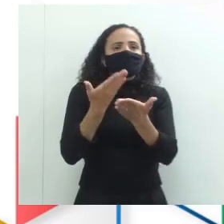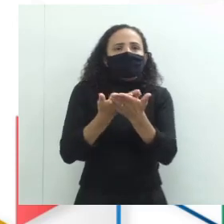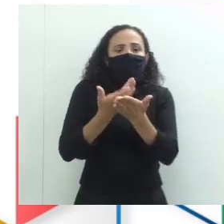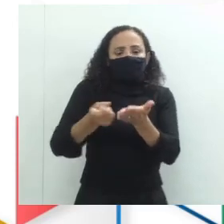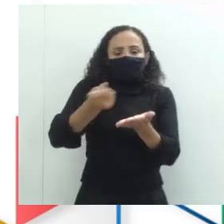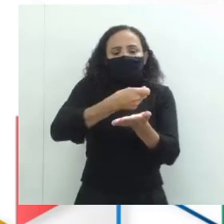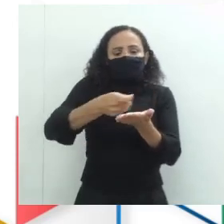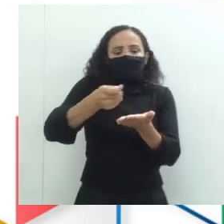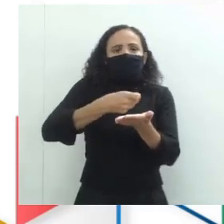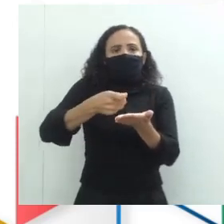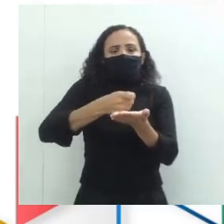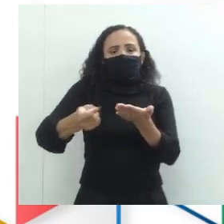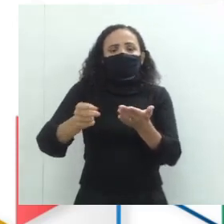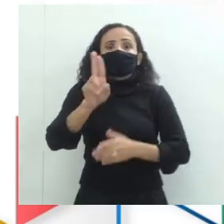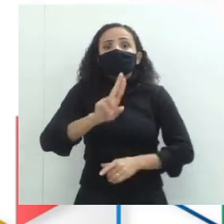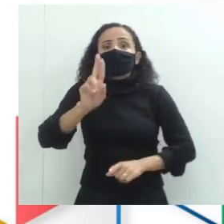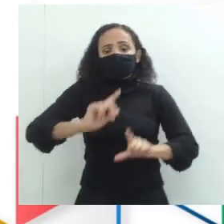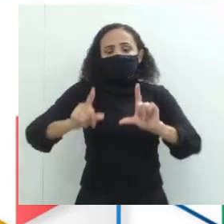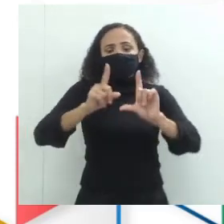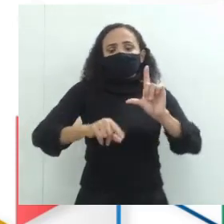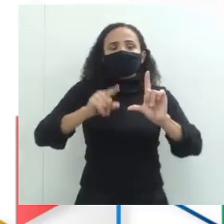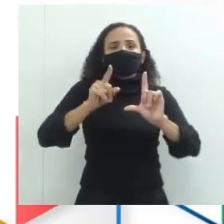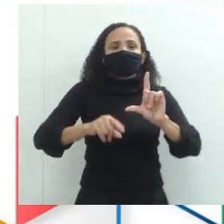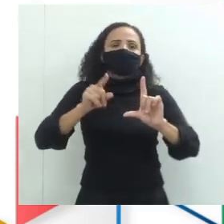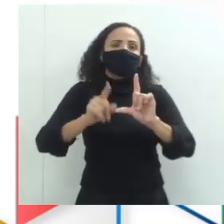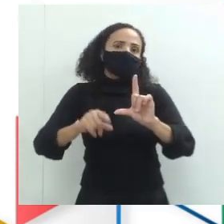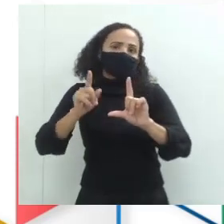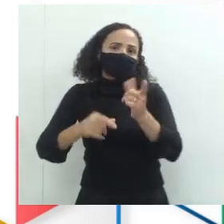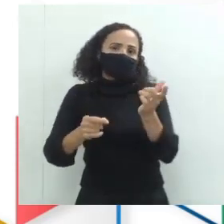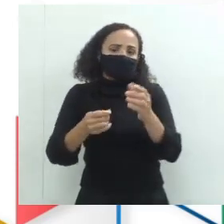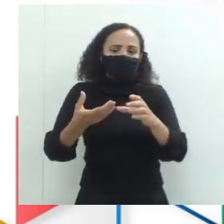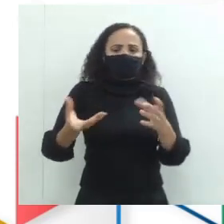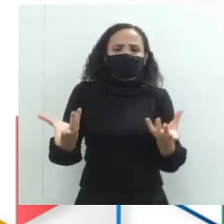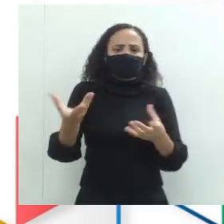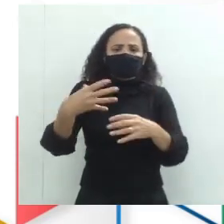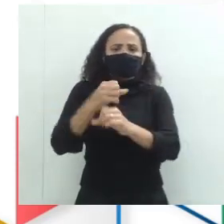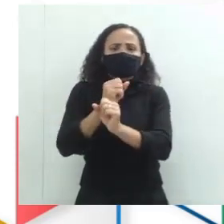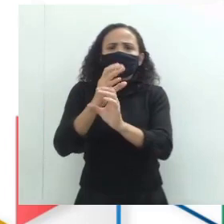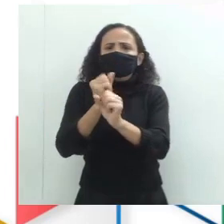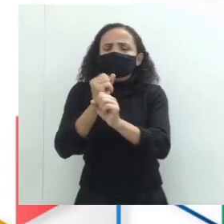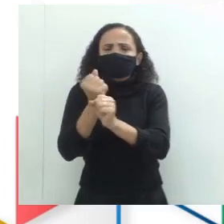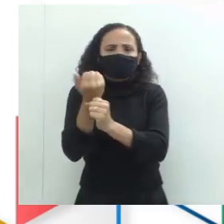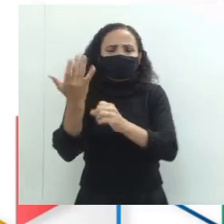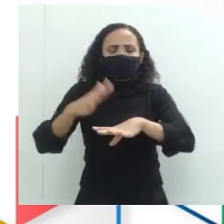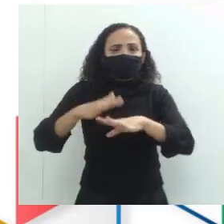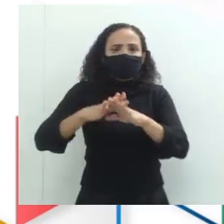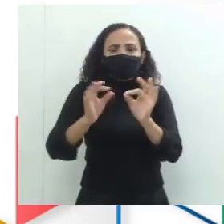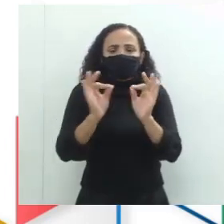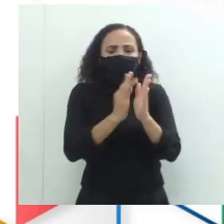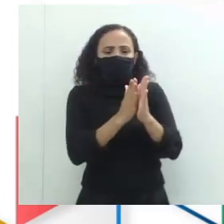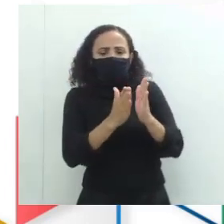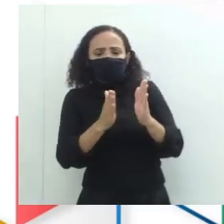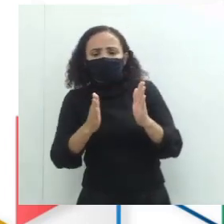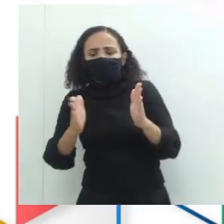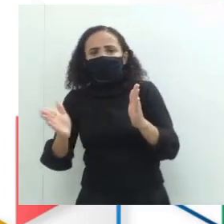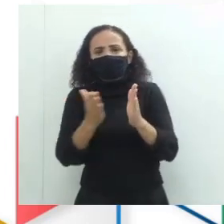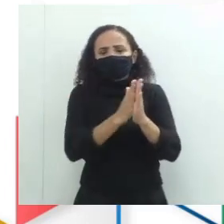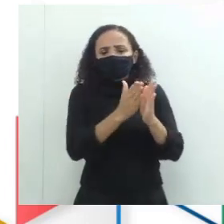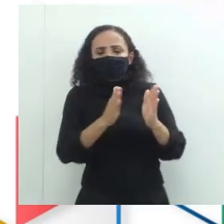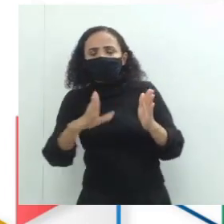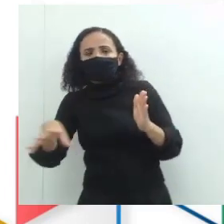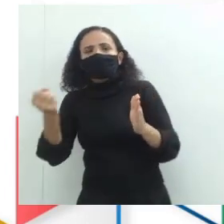usando apenas letras, ou seja, ele não escrevia equações, ele descrevia os problemas